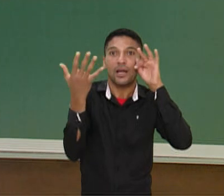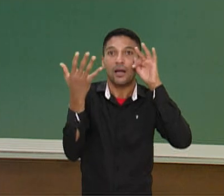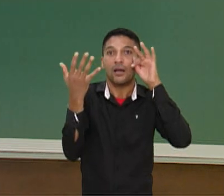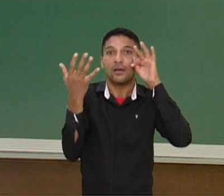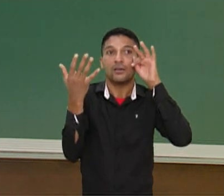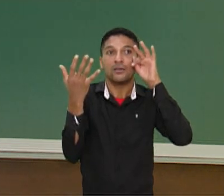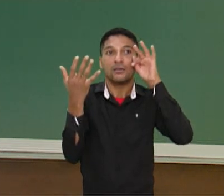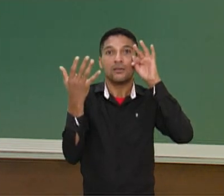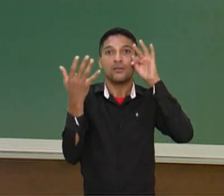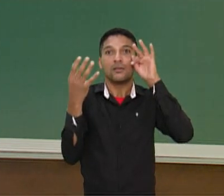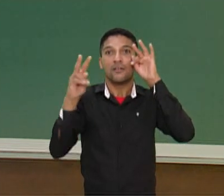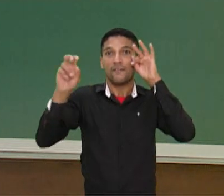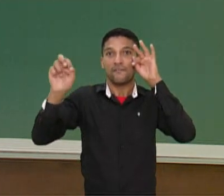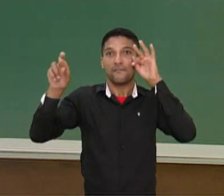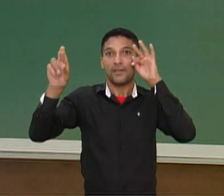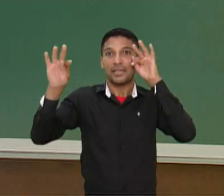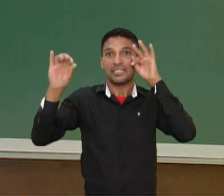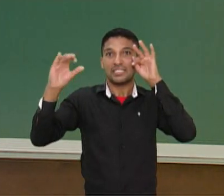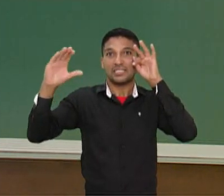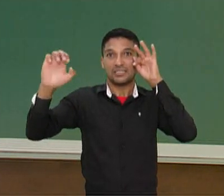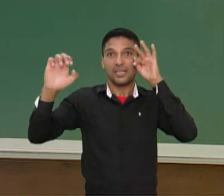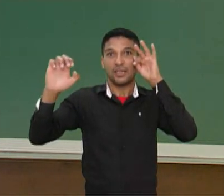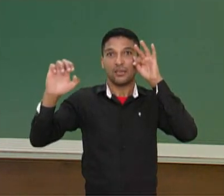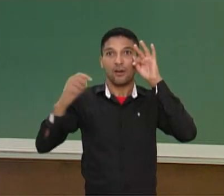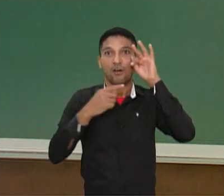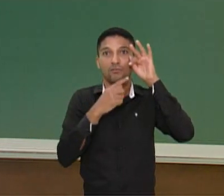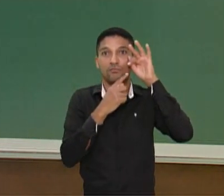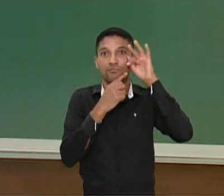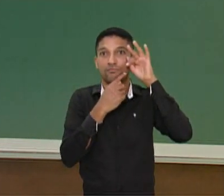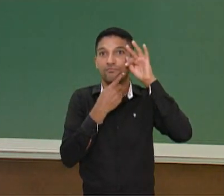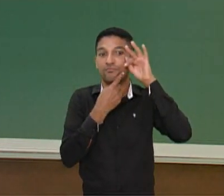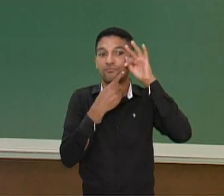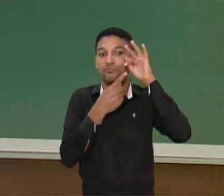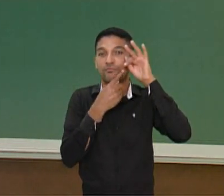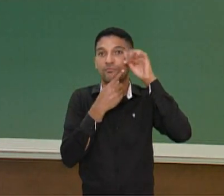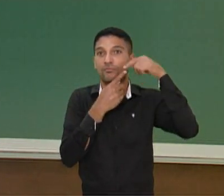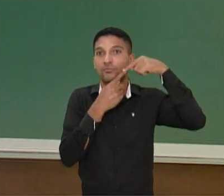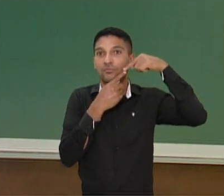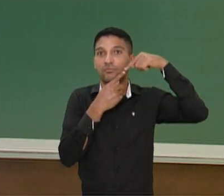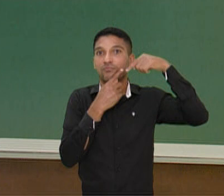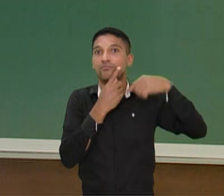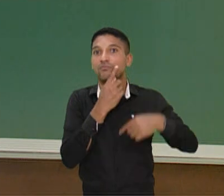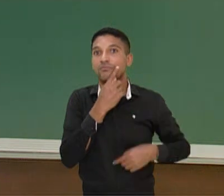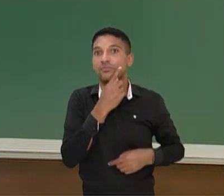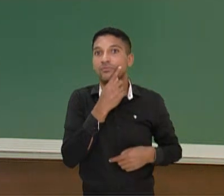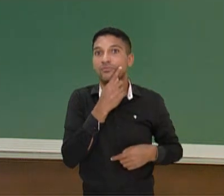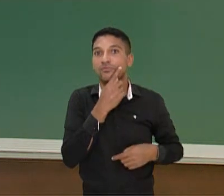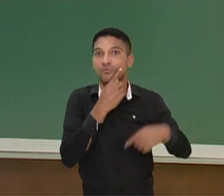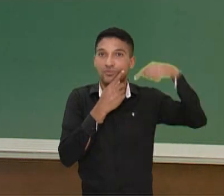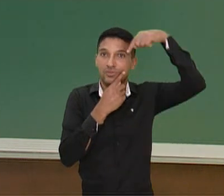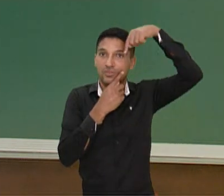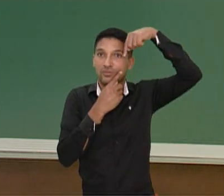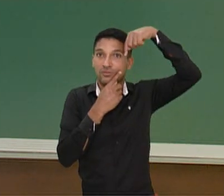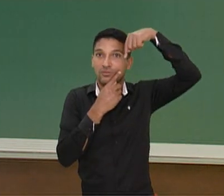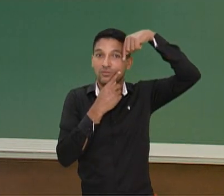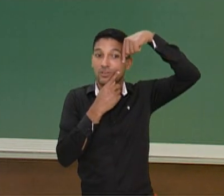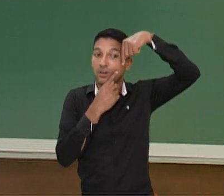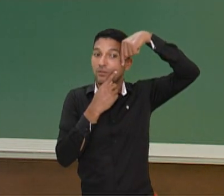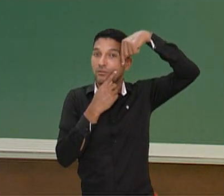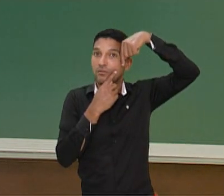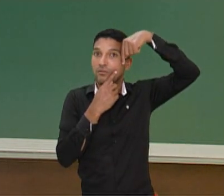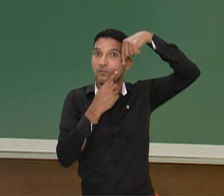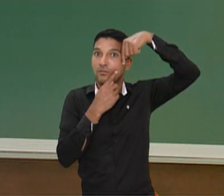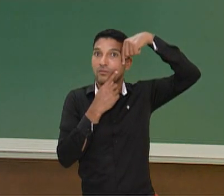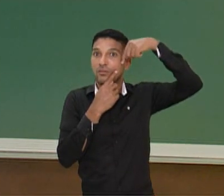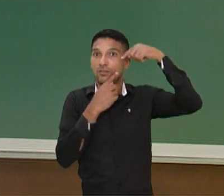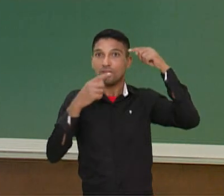vértices da meu polígono, os 2 vizinhos e ele mesmo, se eu traçar, não dá diagonal. Então, se você